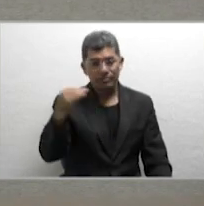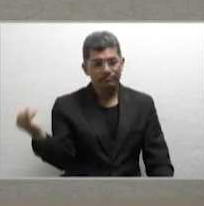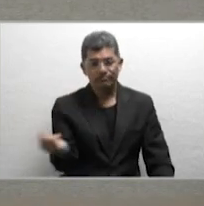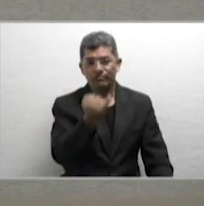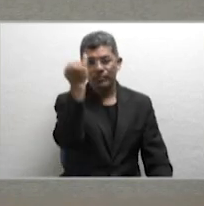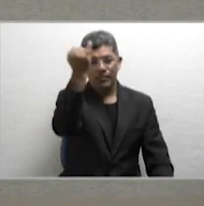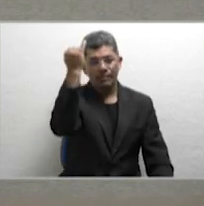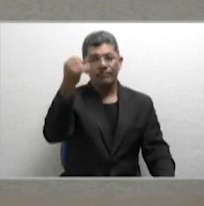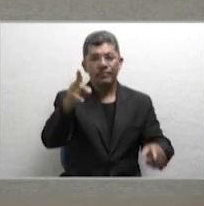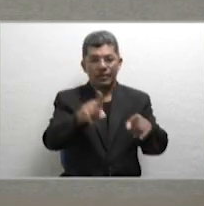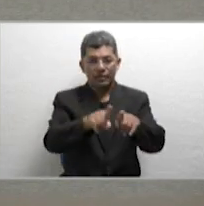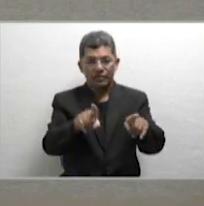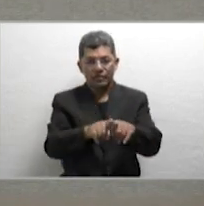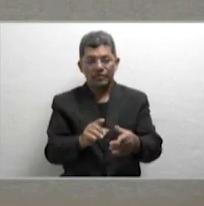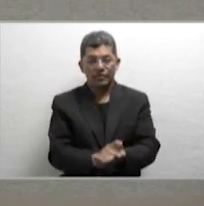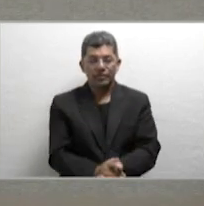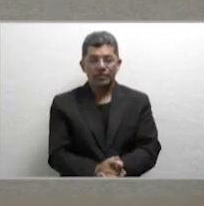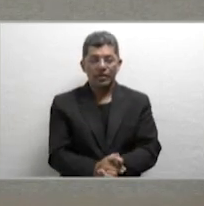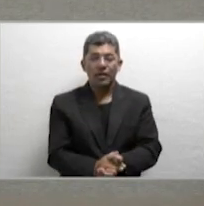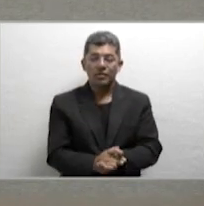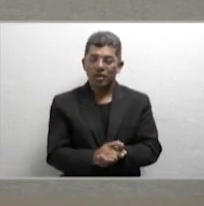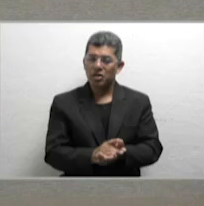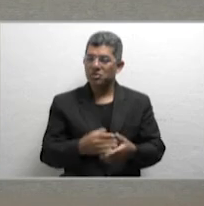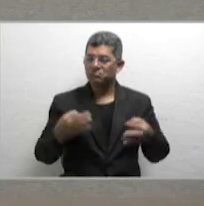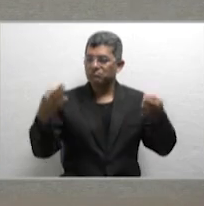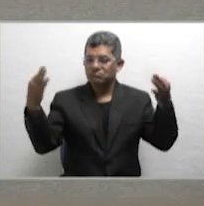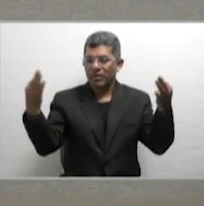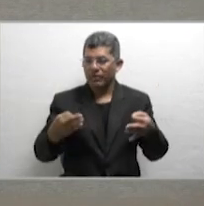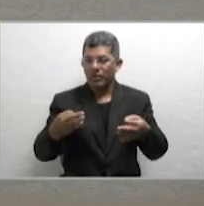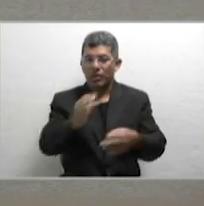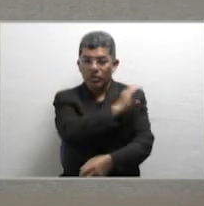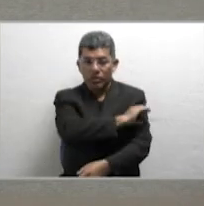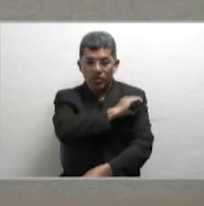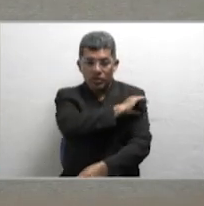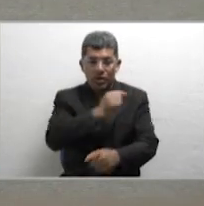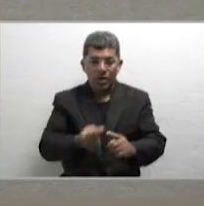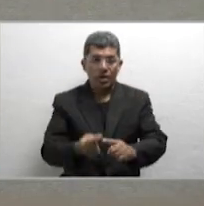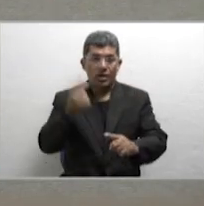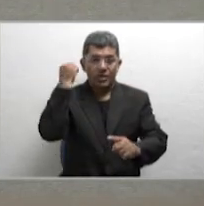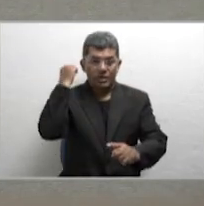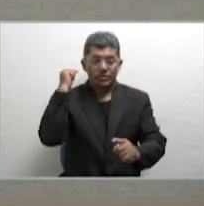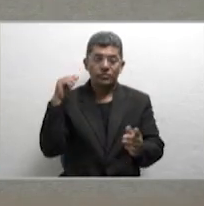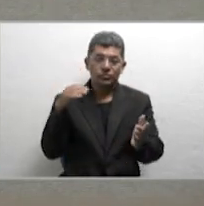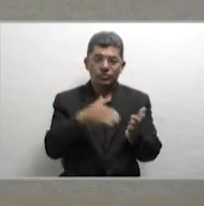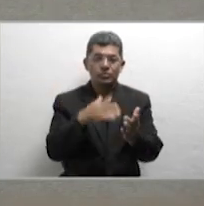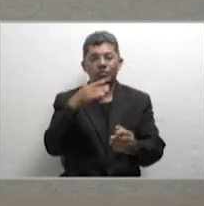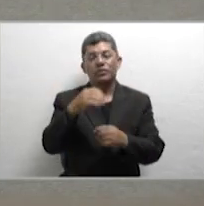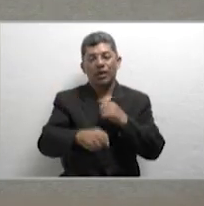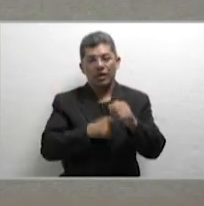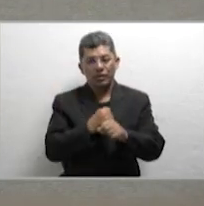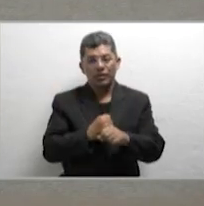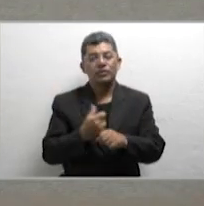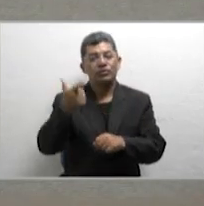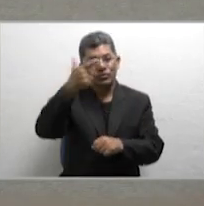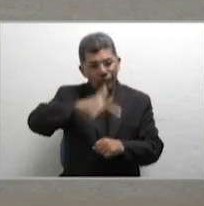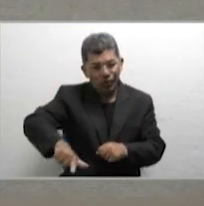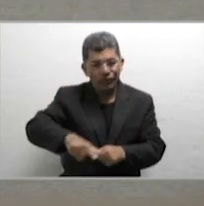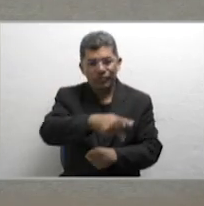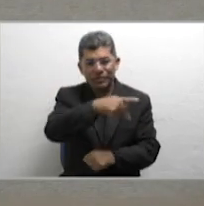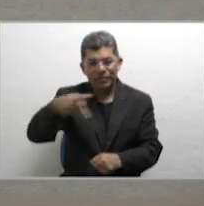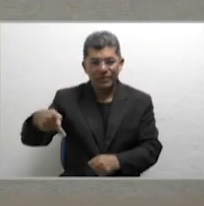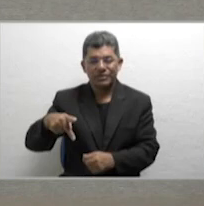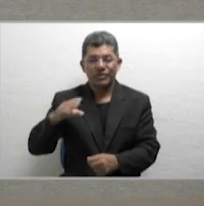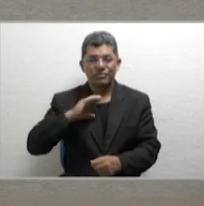desta casa, que a deputada Maiara brilhantemente coordenou durante os últimos anos e que vai novamente